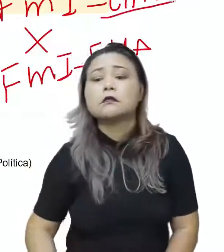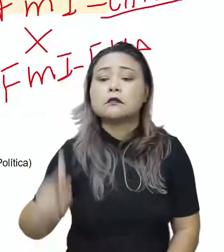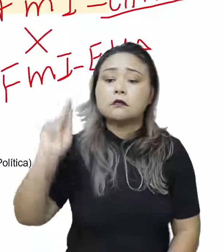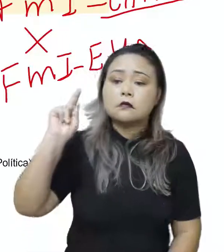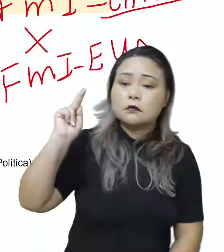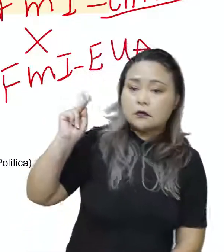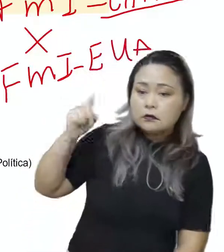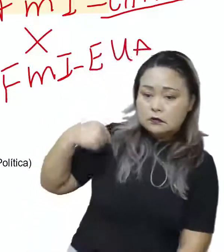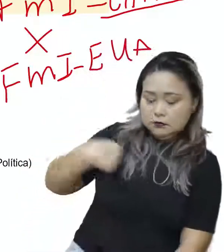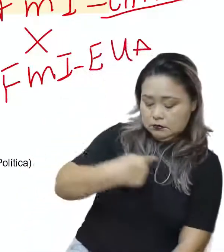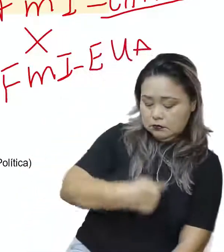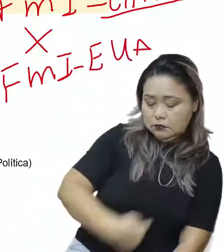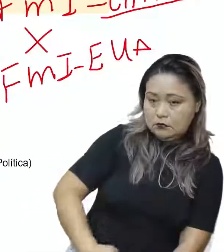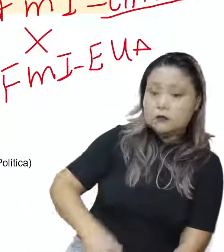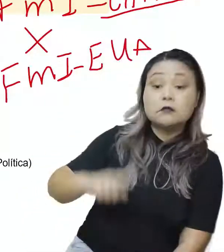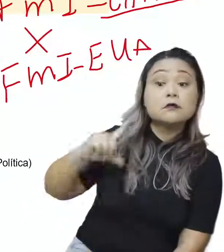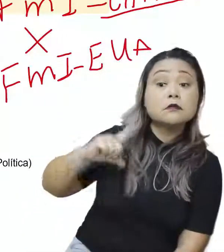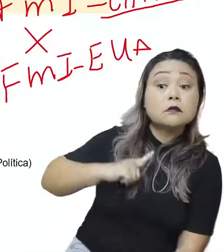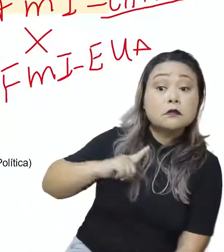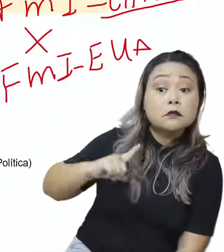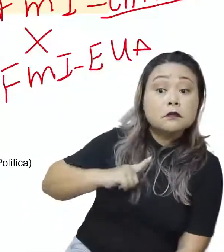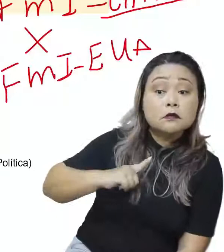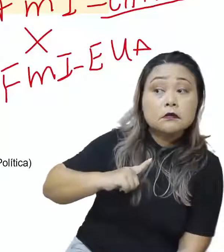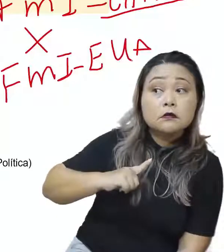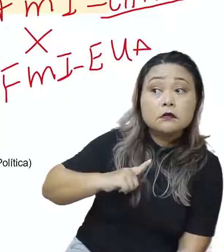China tem